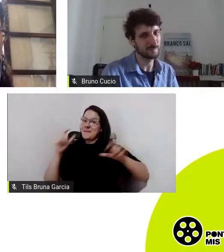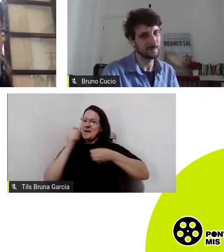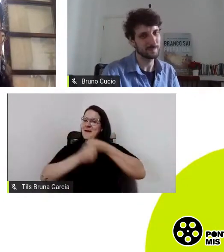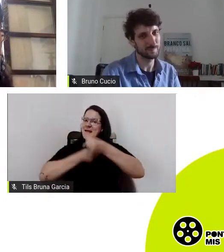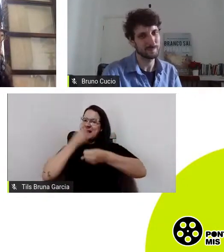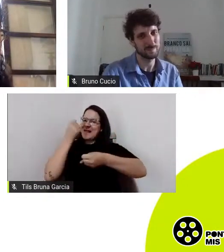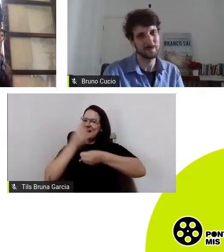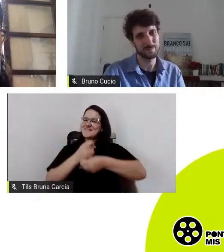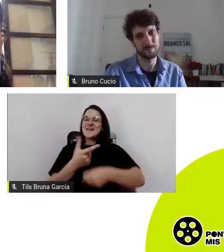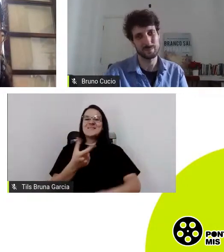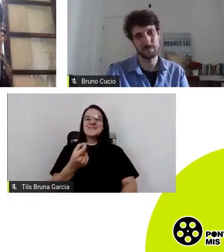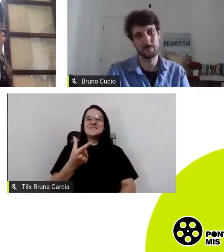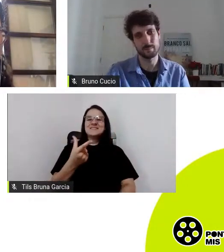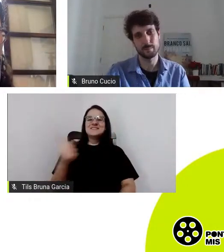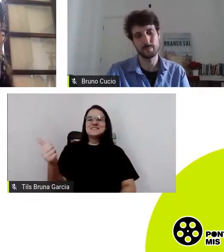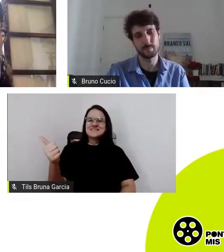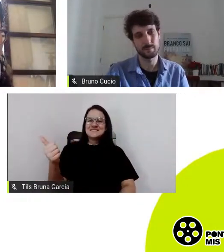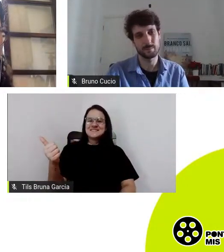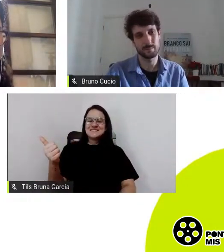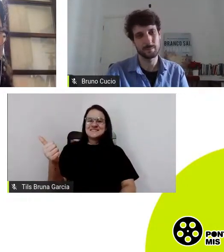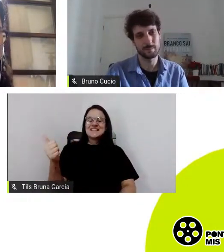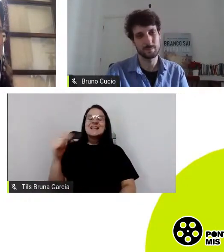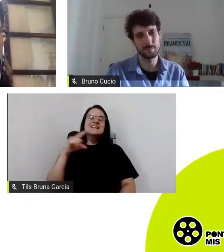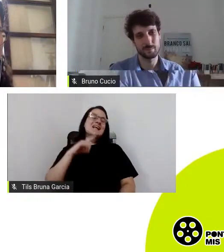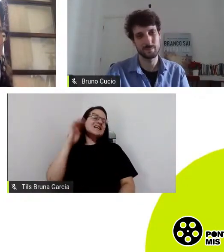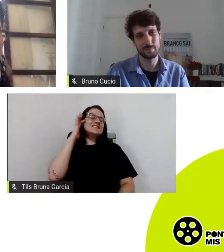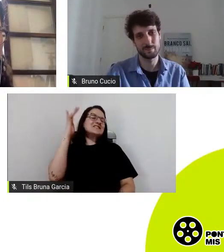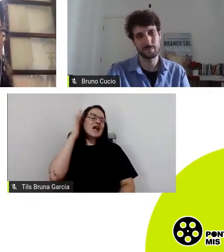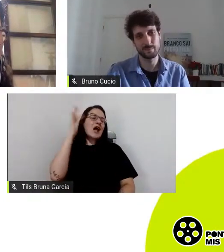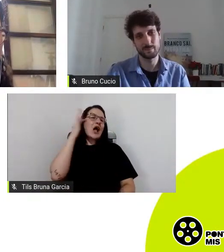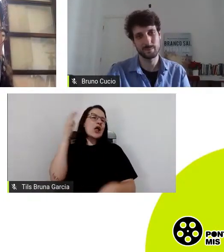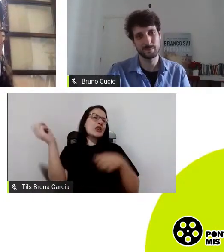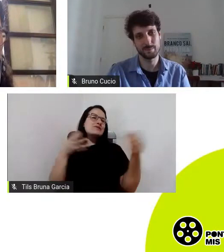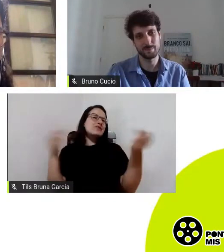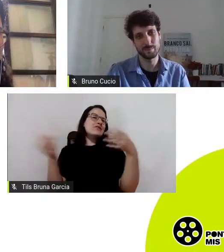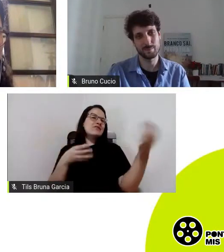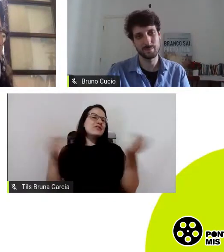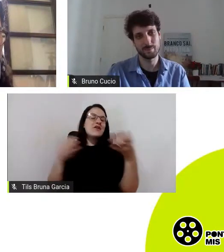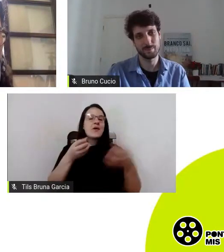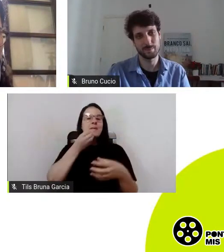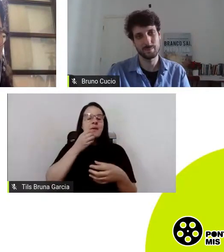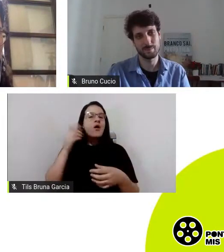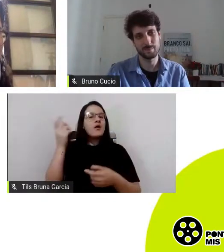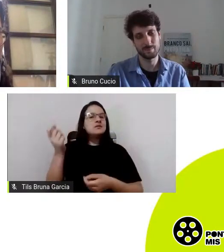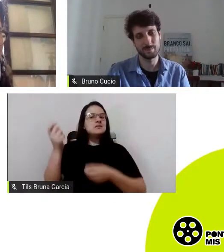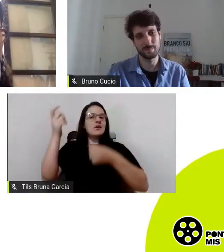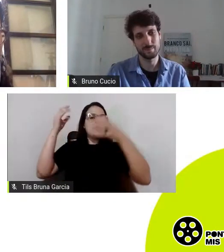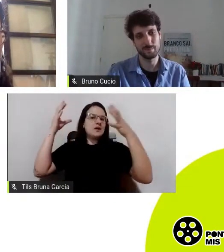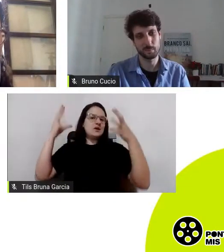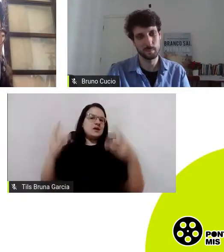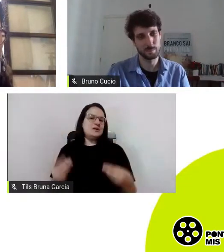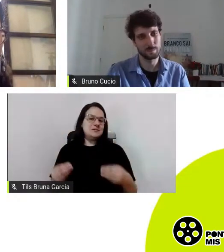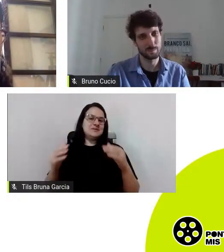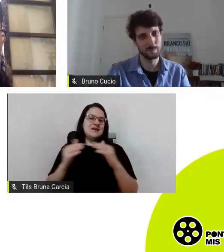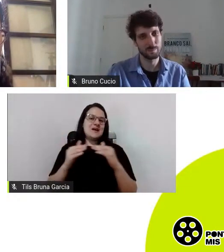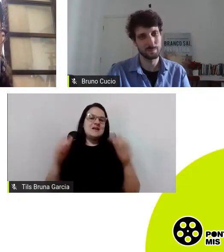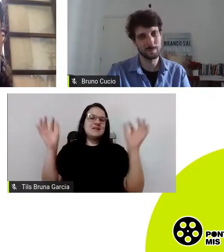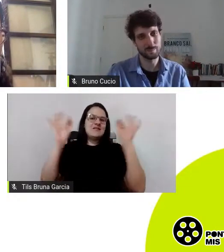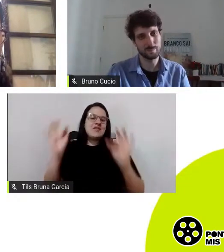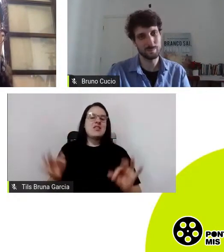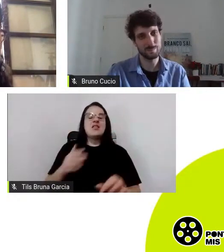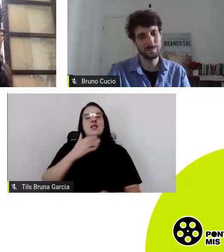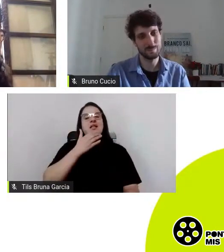de 2021, com muitos sonhos renovados. Então, bom ano novo para todos vocês aí de casa. Feliz ano novo,